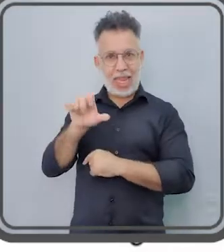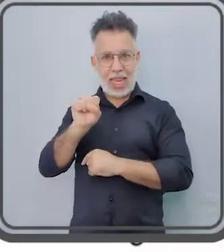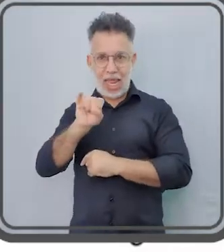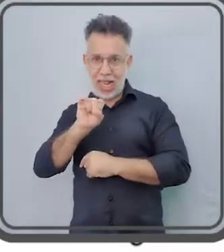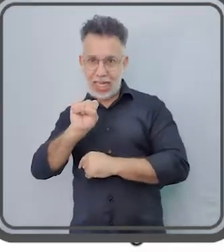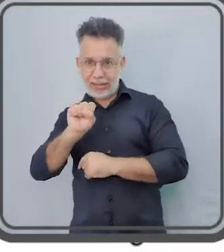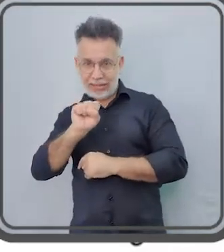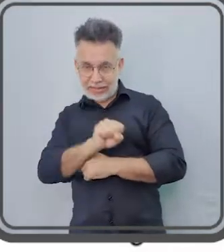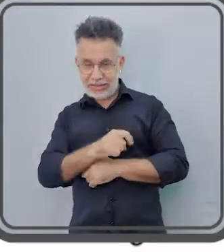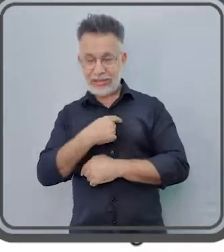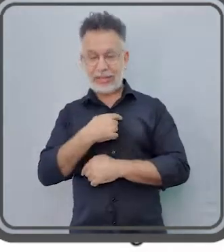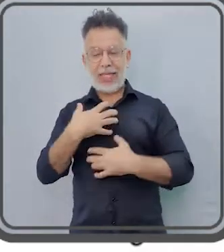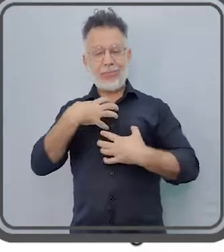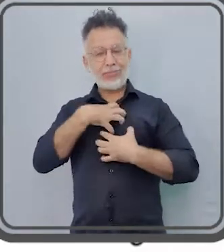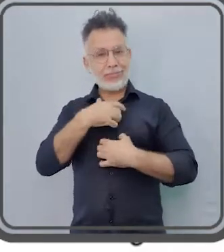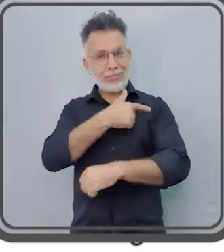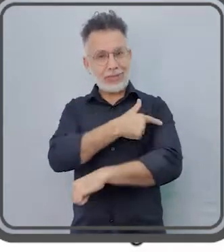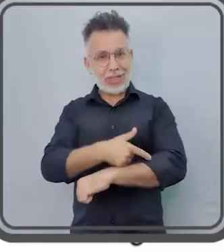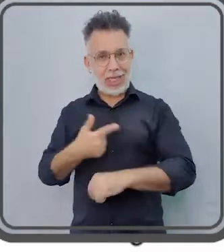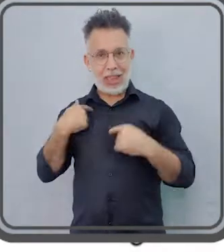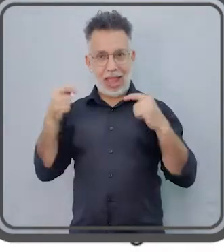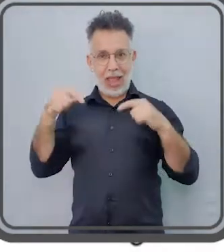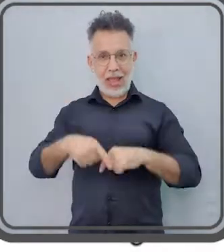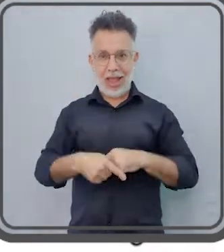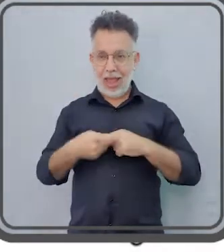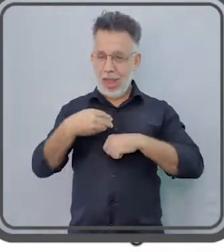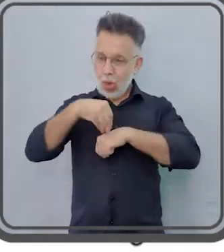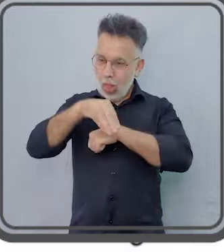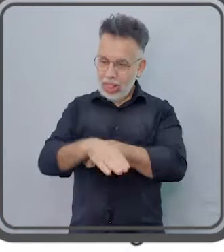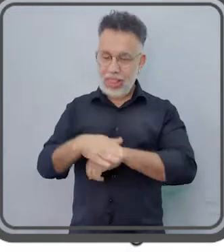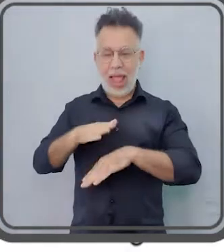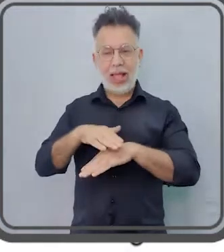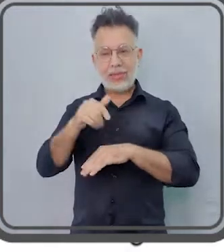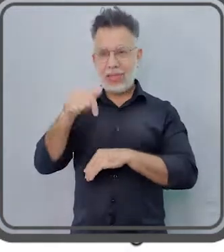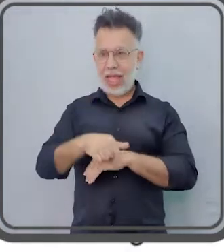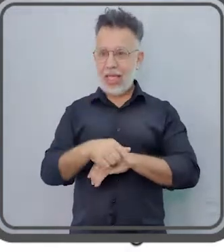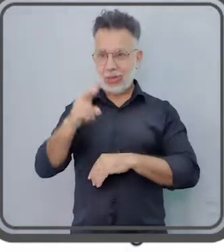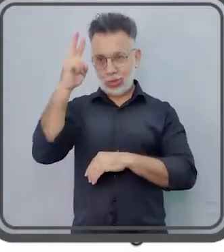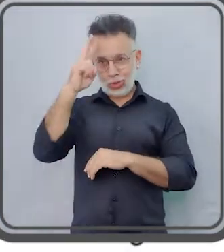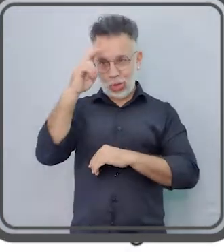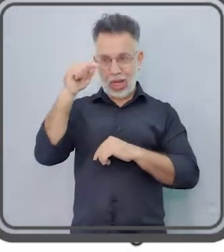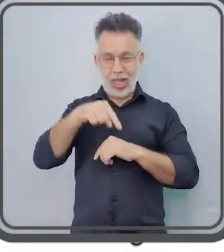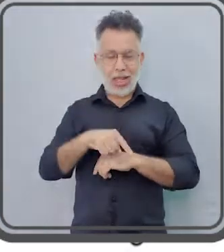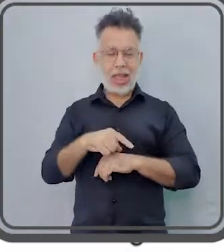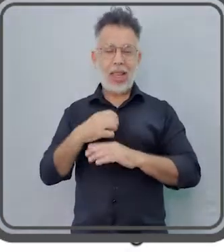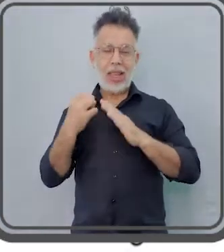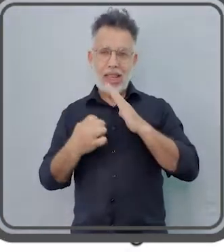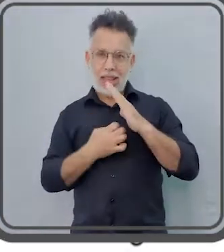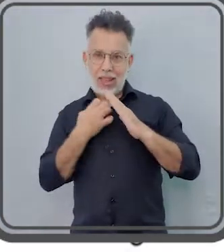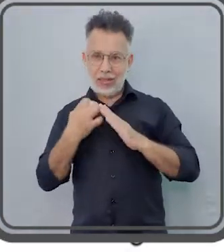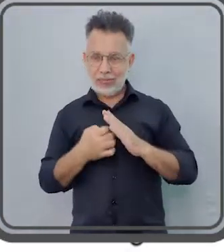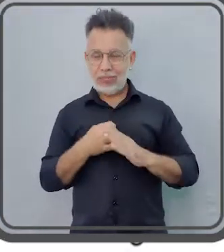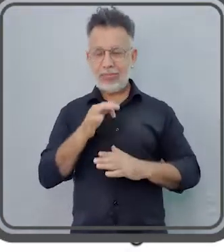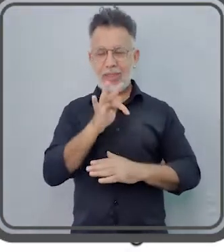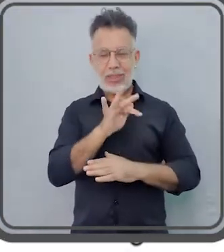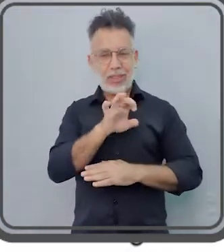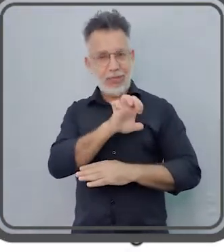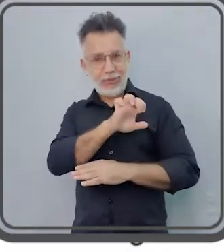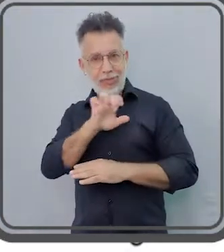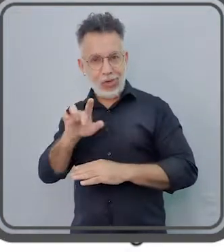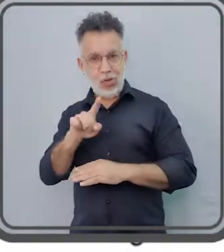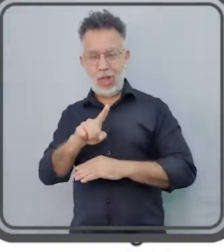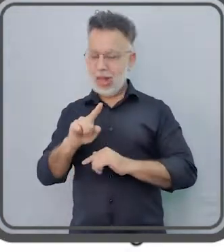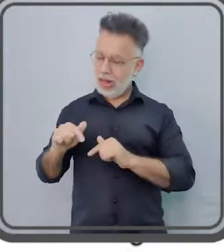super feliz de estar aqui, me sinto honrada. E vai ser ótimo contar essa história da Fio, das Sex Techs, essa nova jornada, né, desse novo segmento para